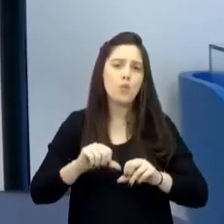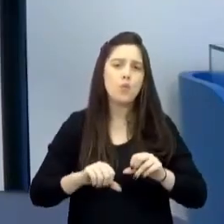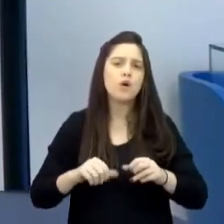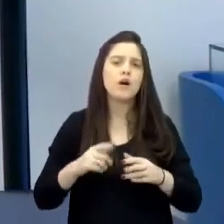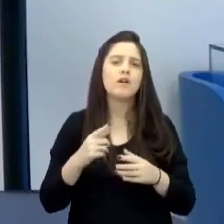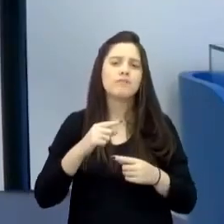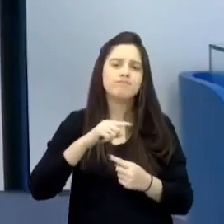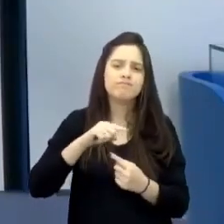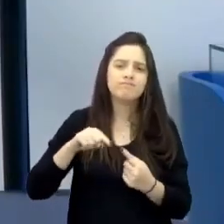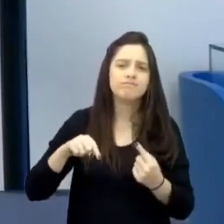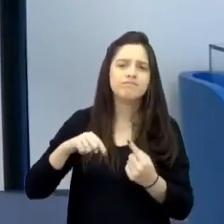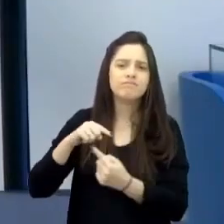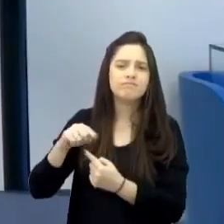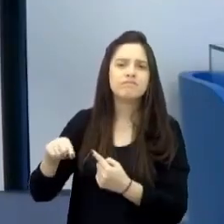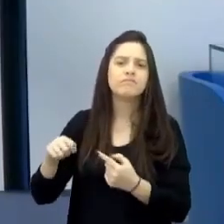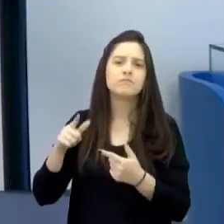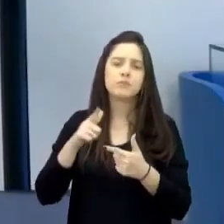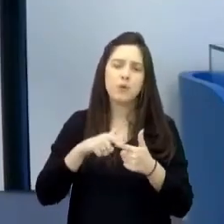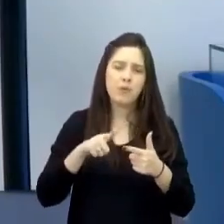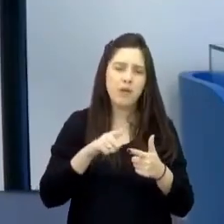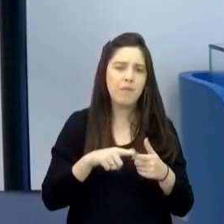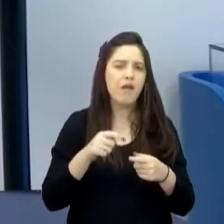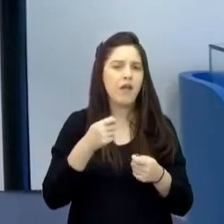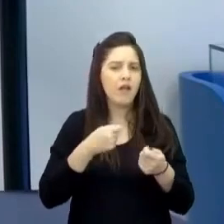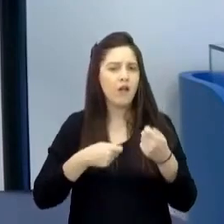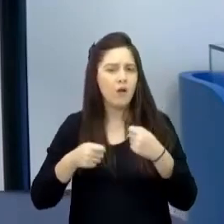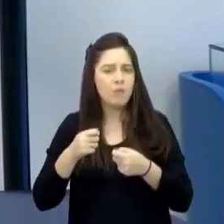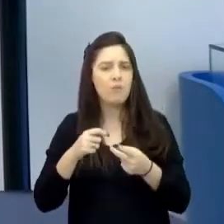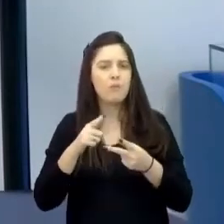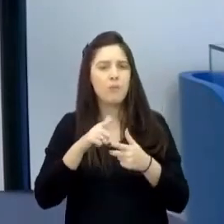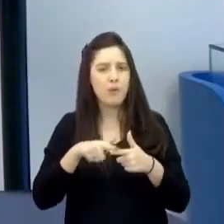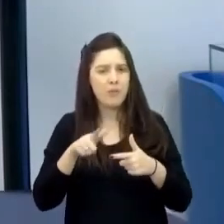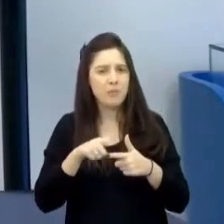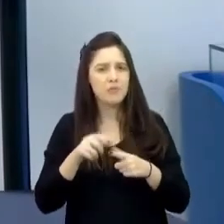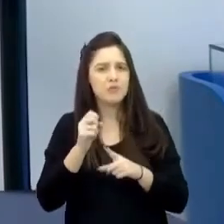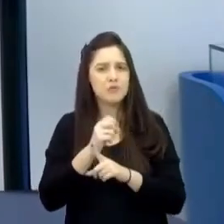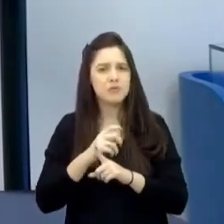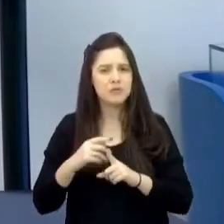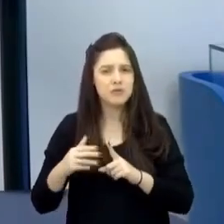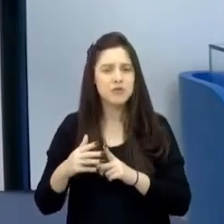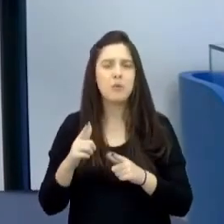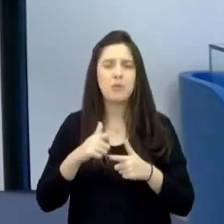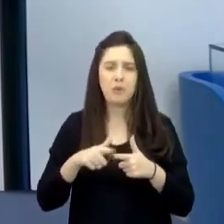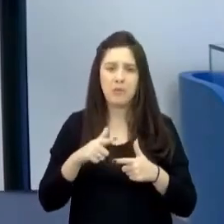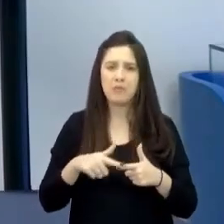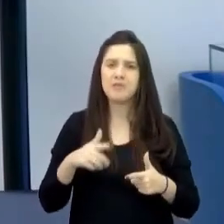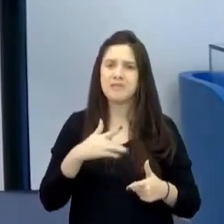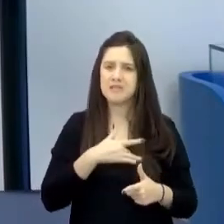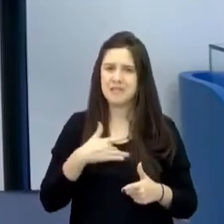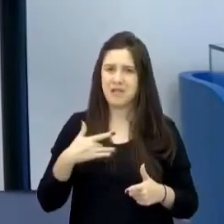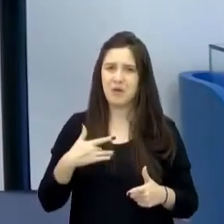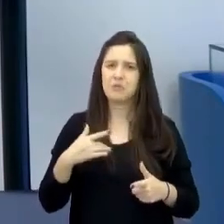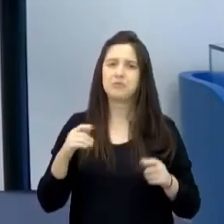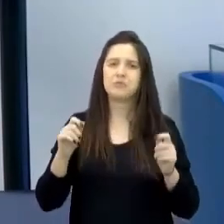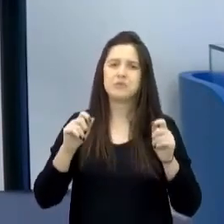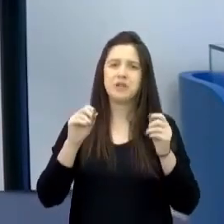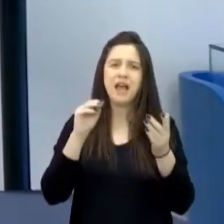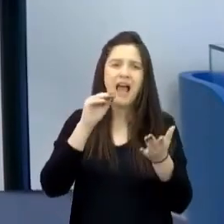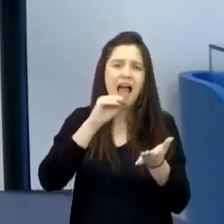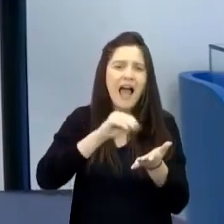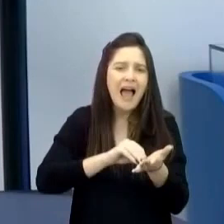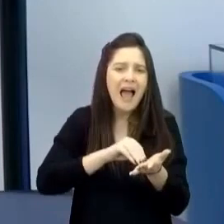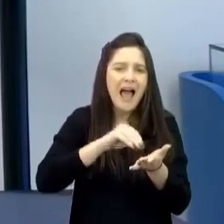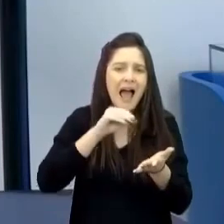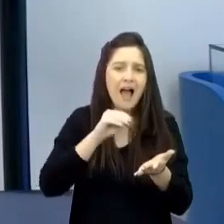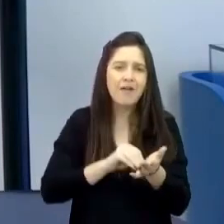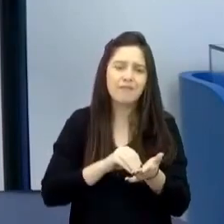vai gerar problemas econômicos, problemas sociais, problemas de saúde, certo? A falta de água ela cria